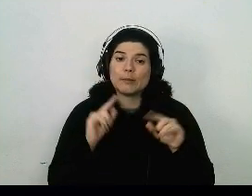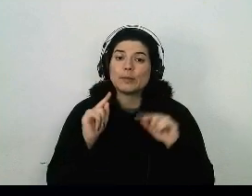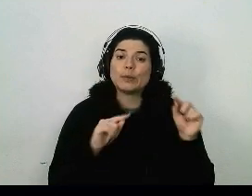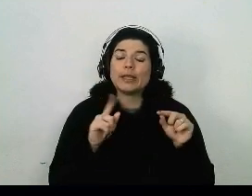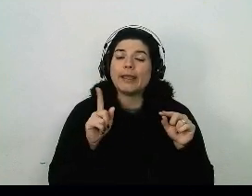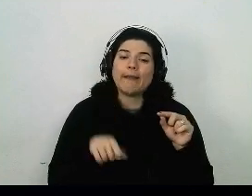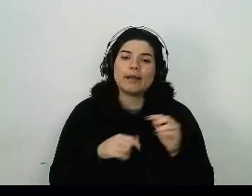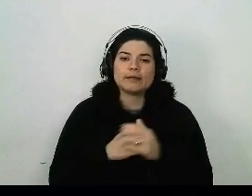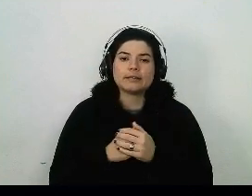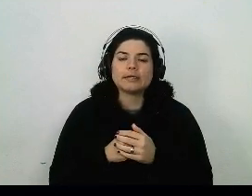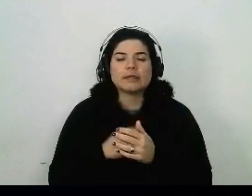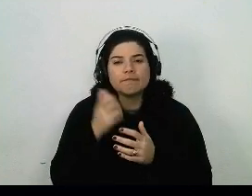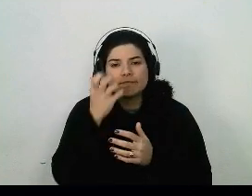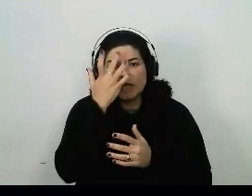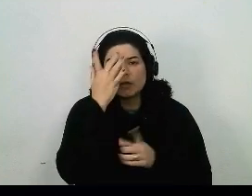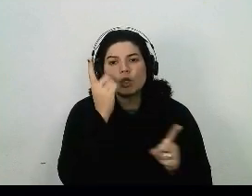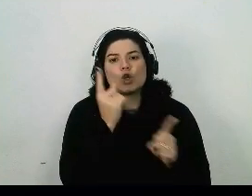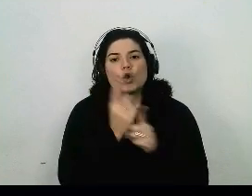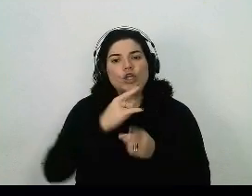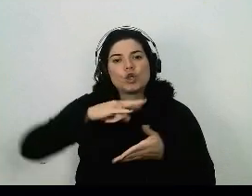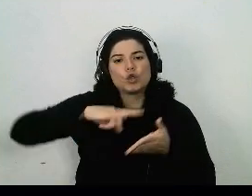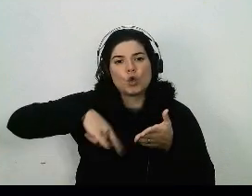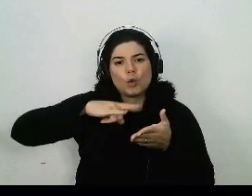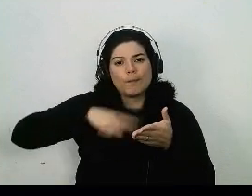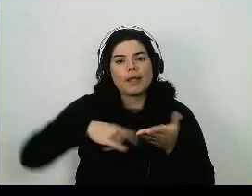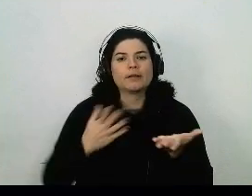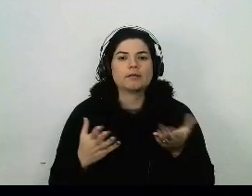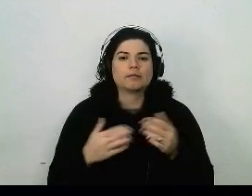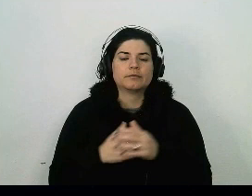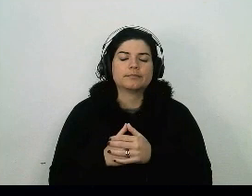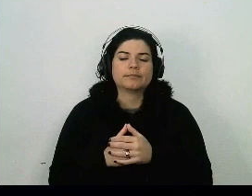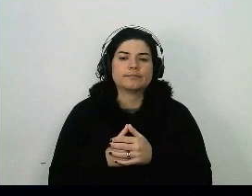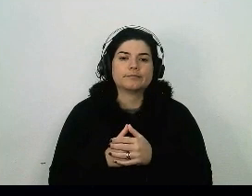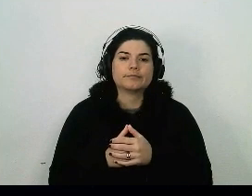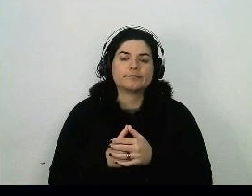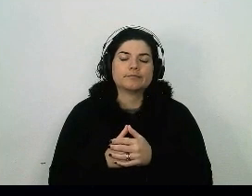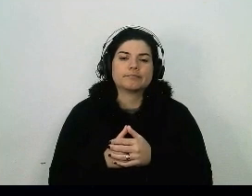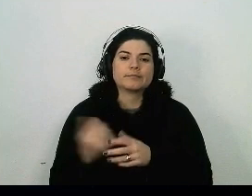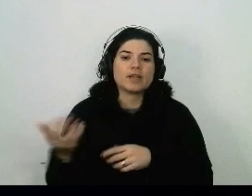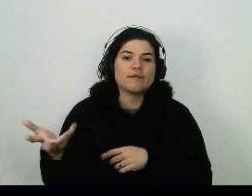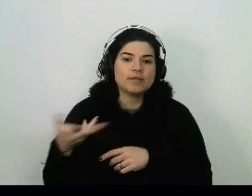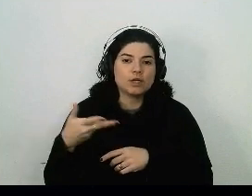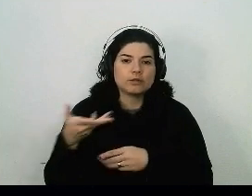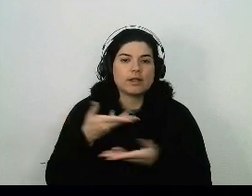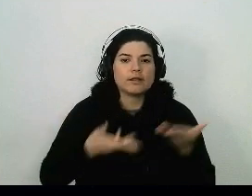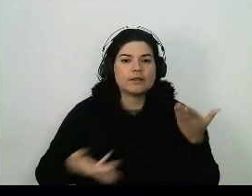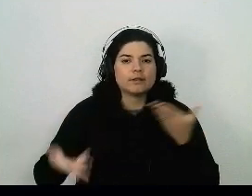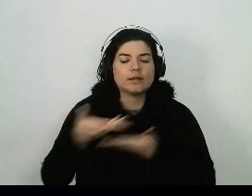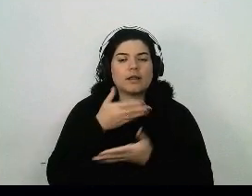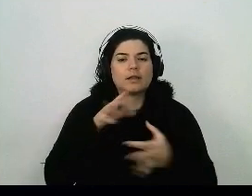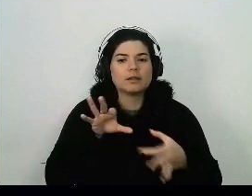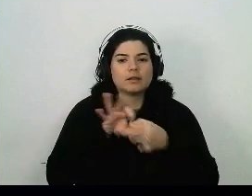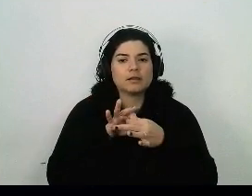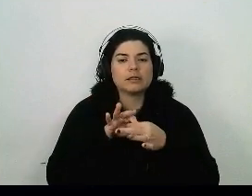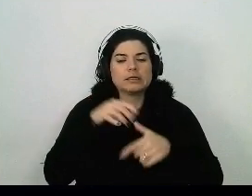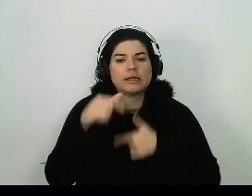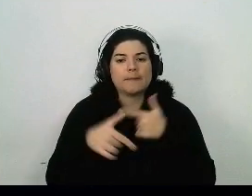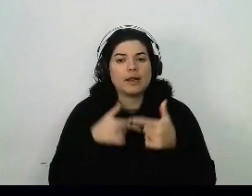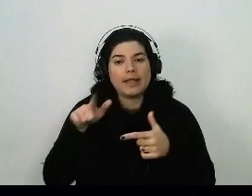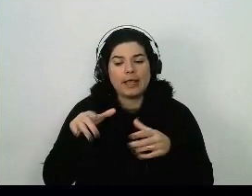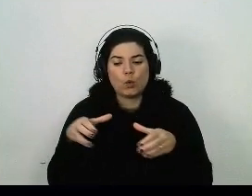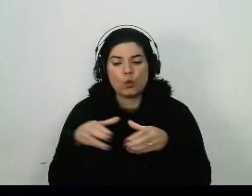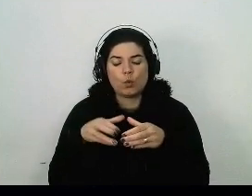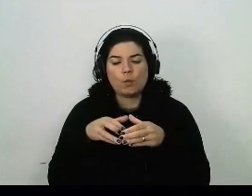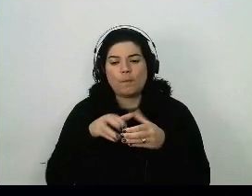de facilidade de achar documentação velocidade de integração do meu trabalho com fácil é por uma equipe de várias pessoas